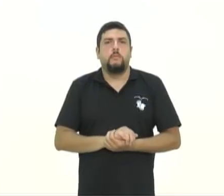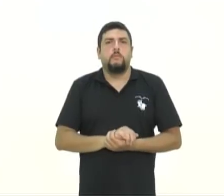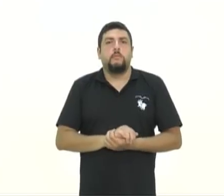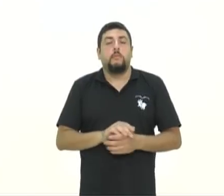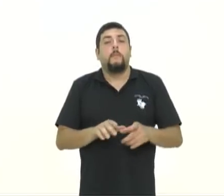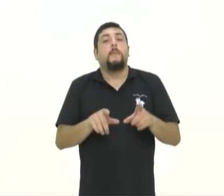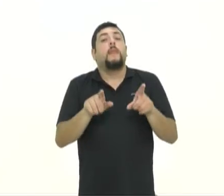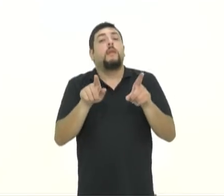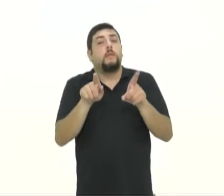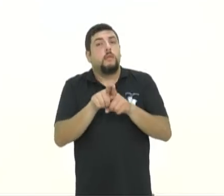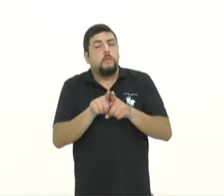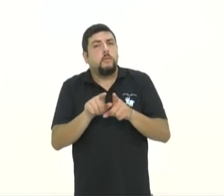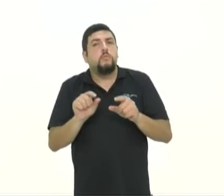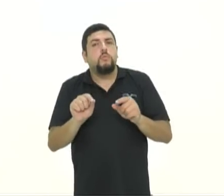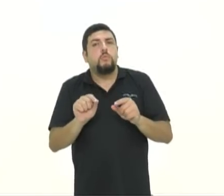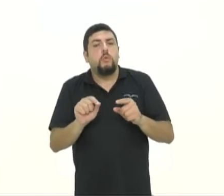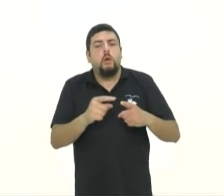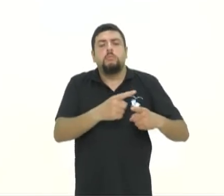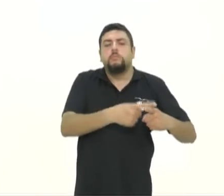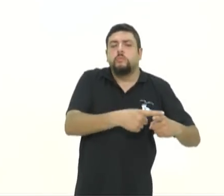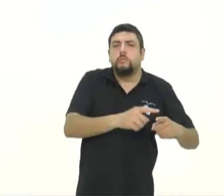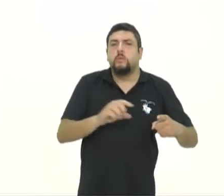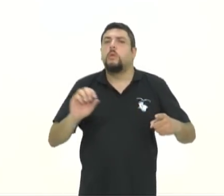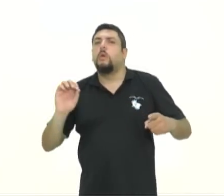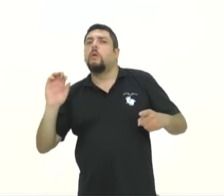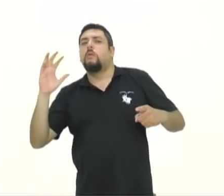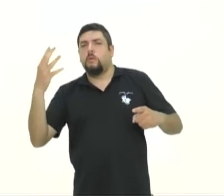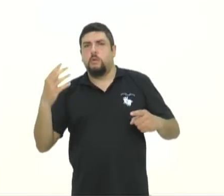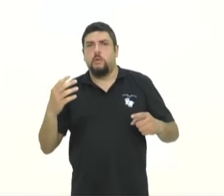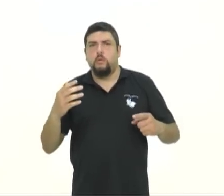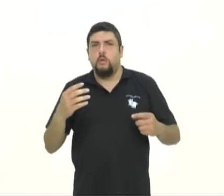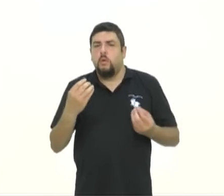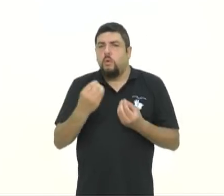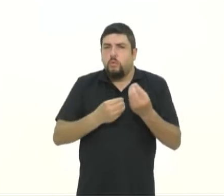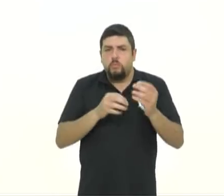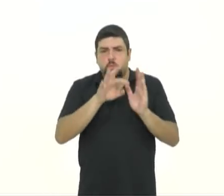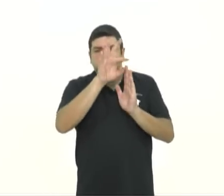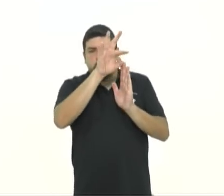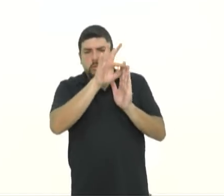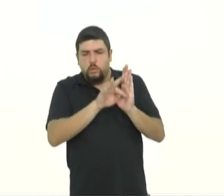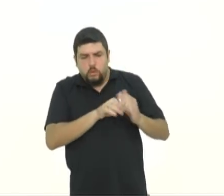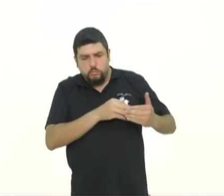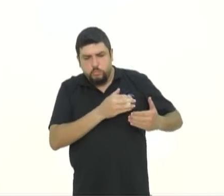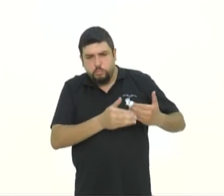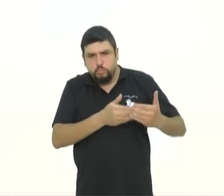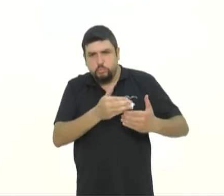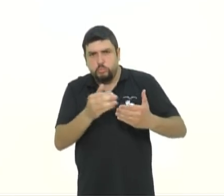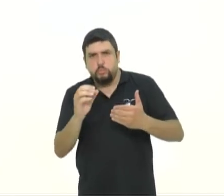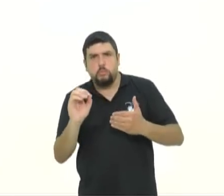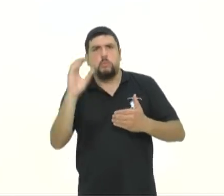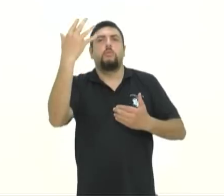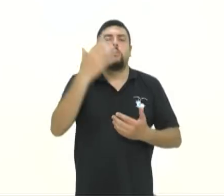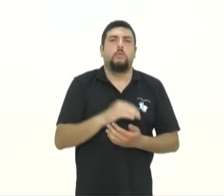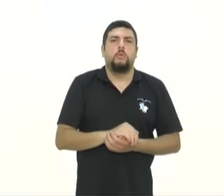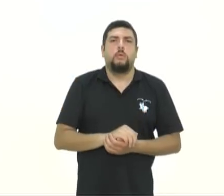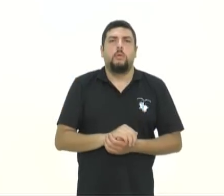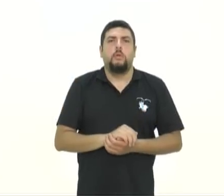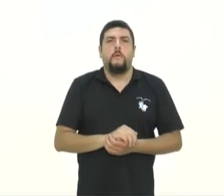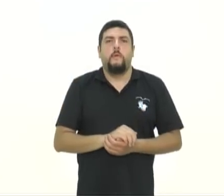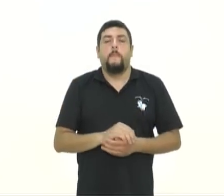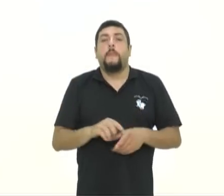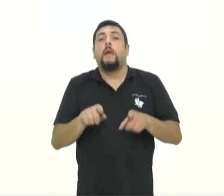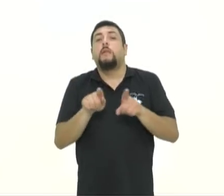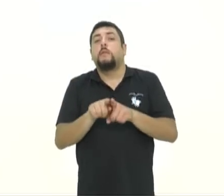estabelecer relações de causa-consequência entre partes e elementos do texto e com relação à análise linguística, nós estudaremos o uso